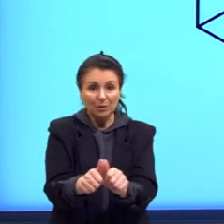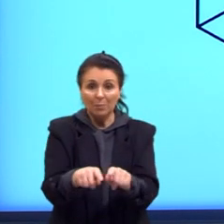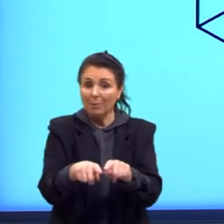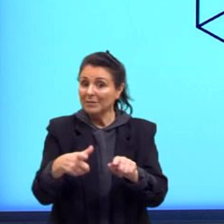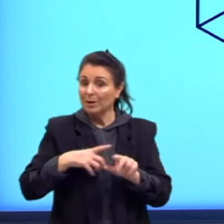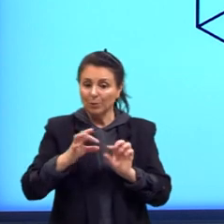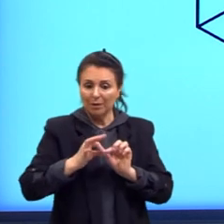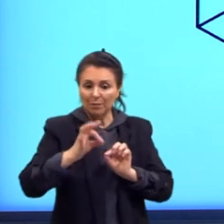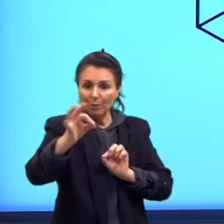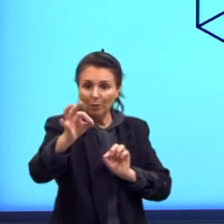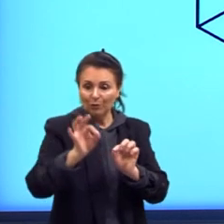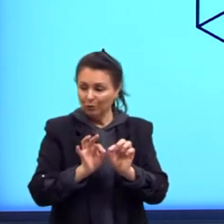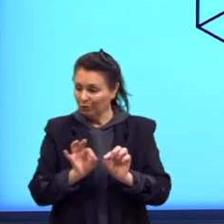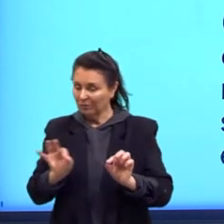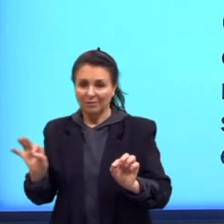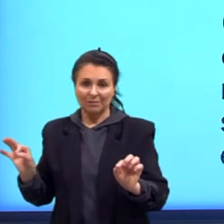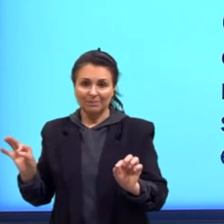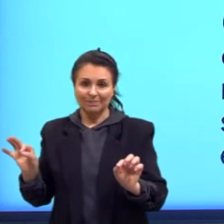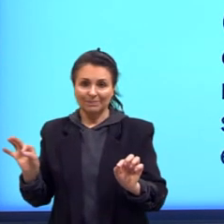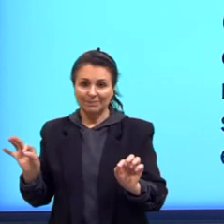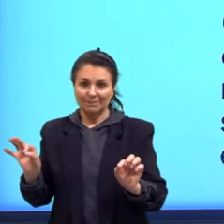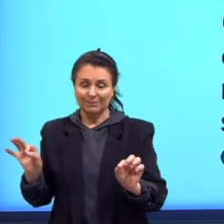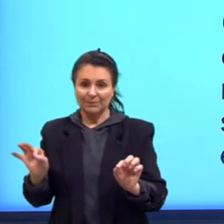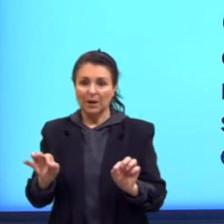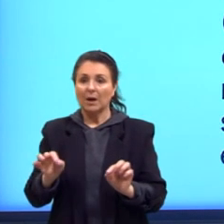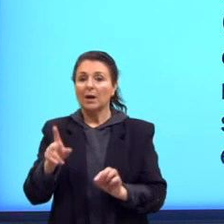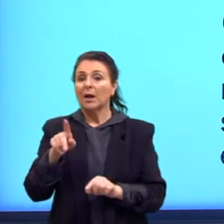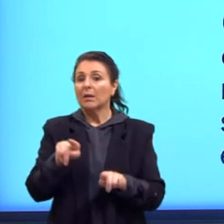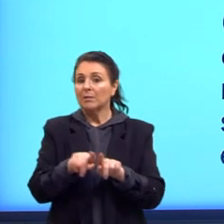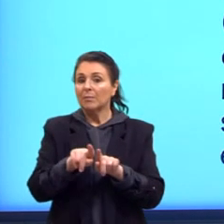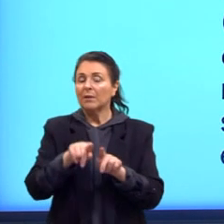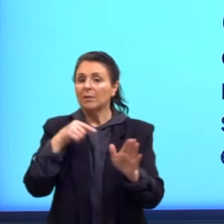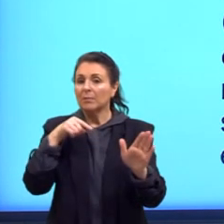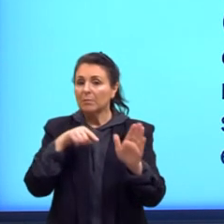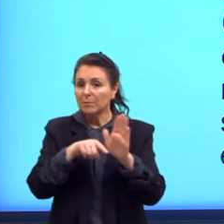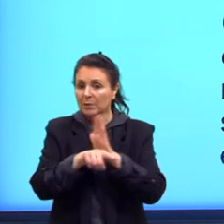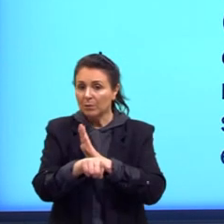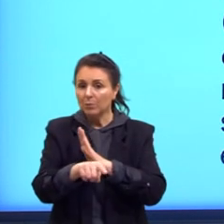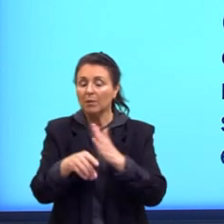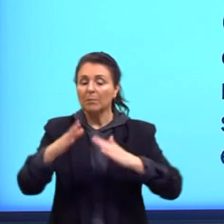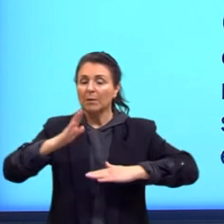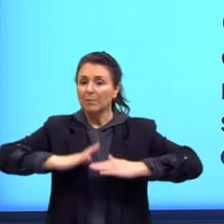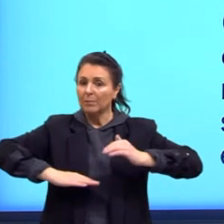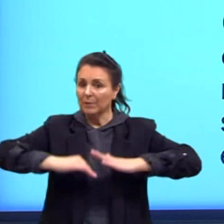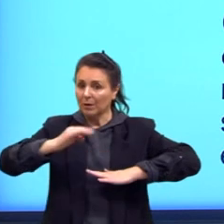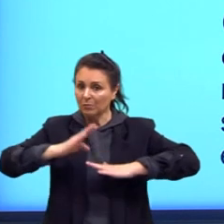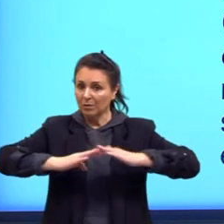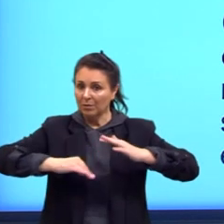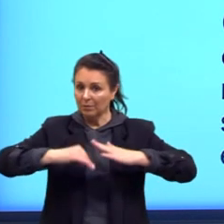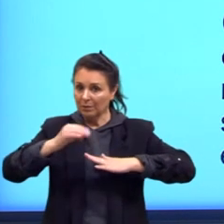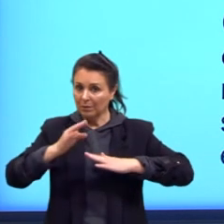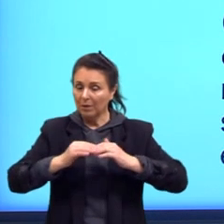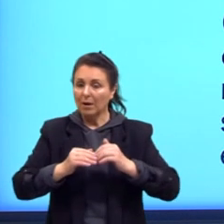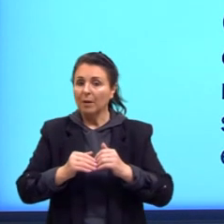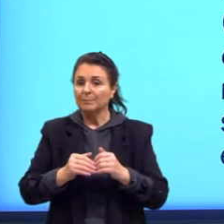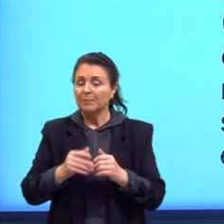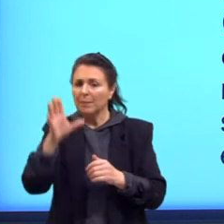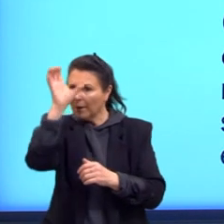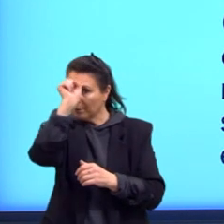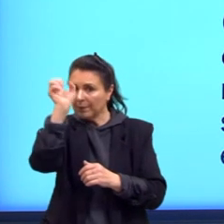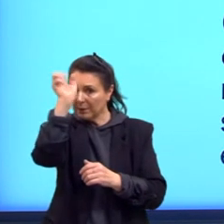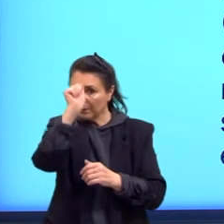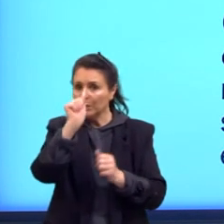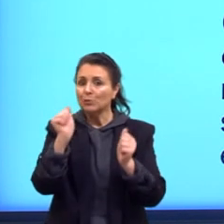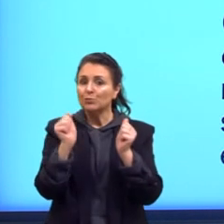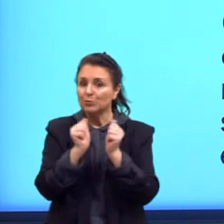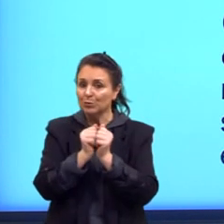possui profundidade eu bom então para gente ir praticar Justamente esse fato da